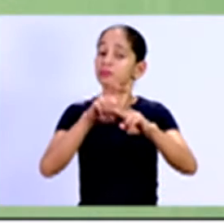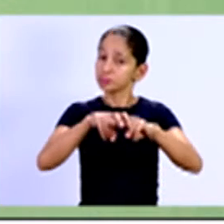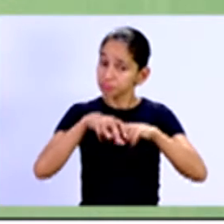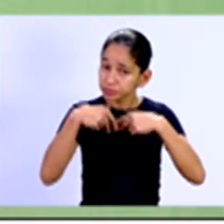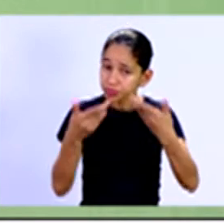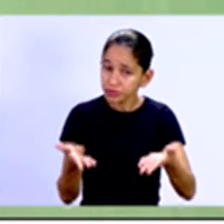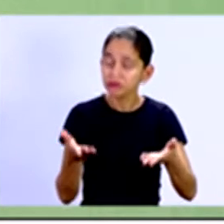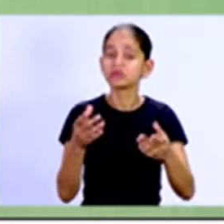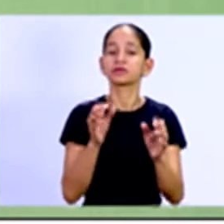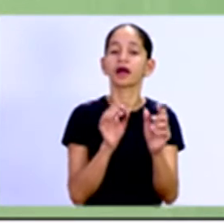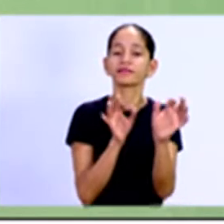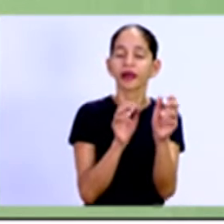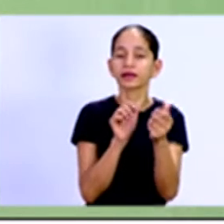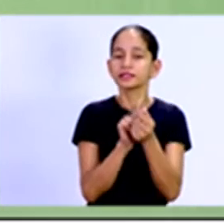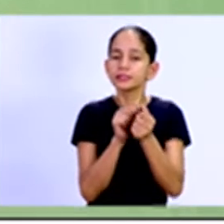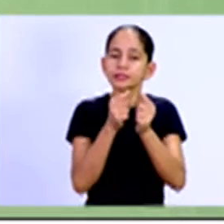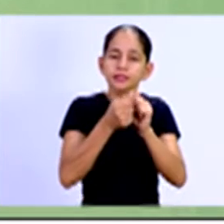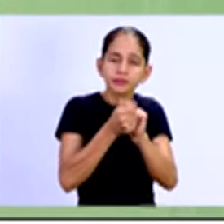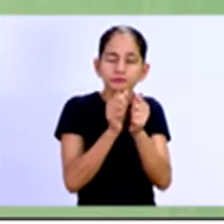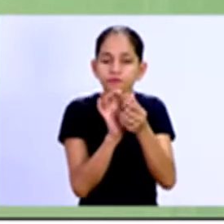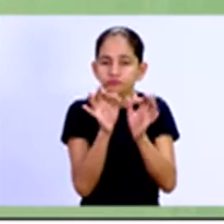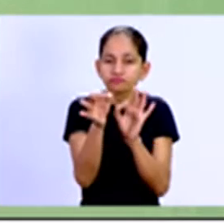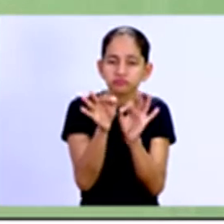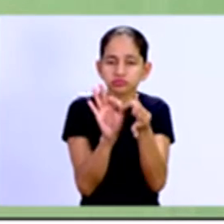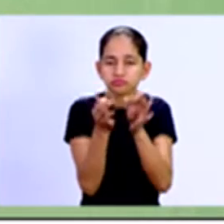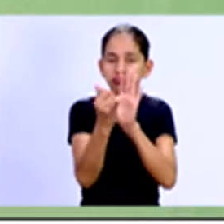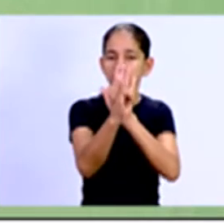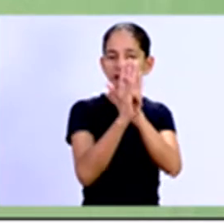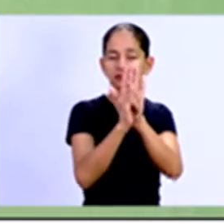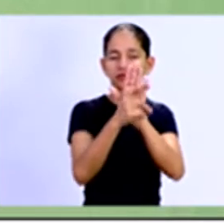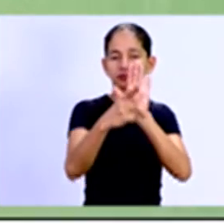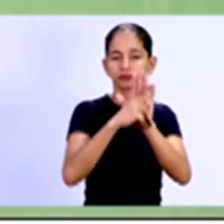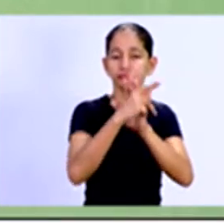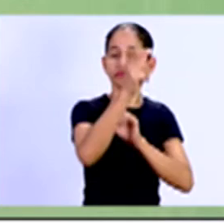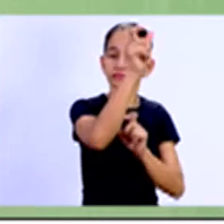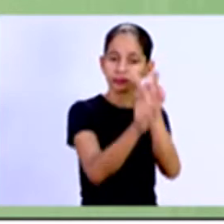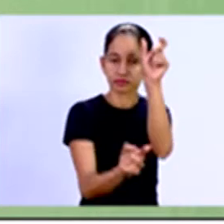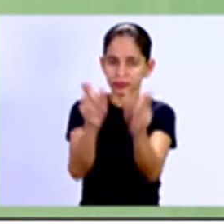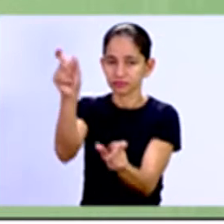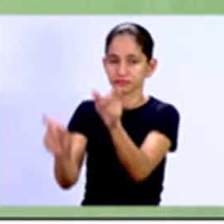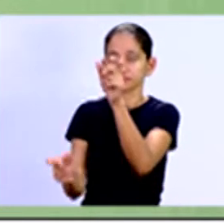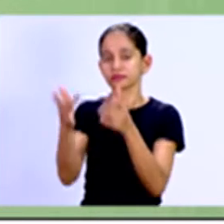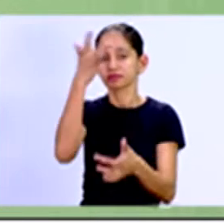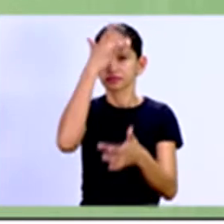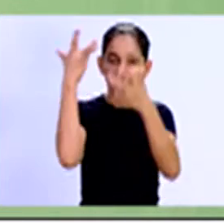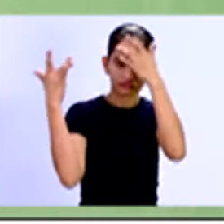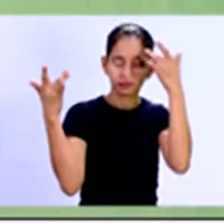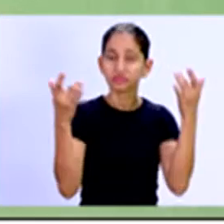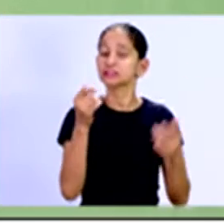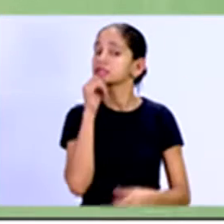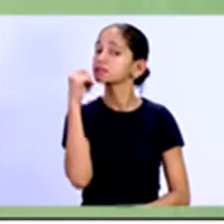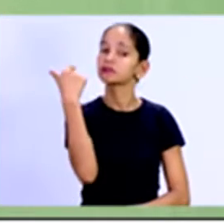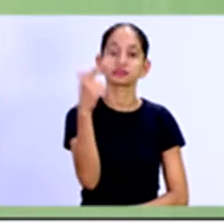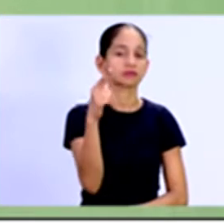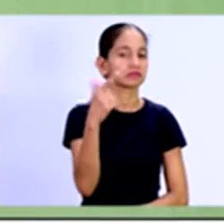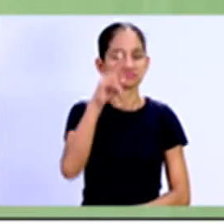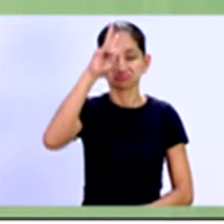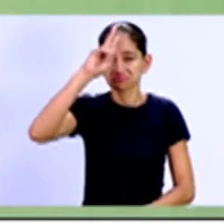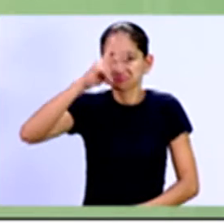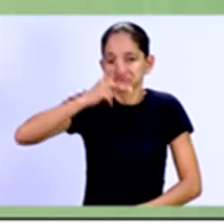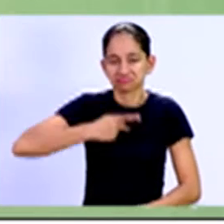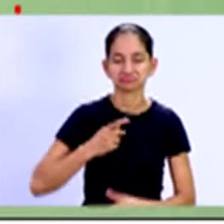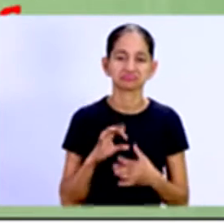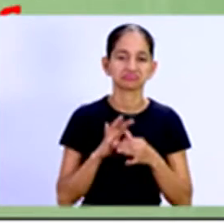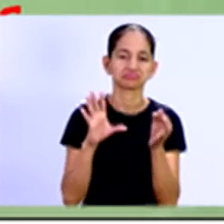portanto, molda o seu caráter. Vejam aí que em Hegel, né, não existe autonomia.